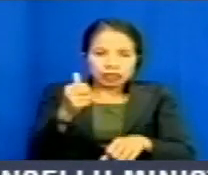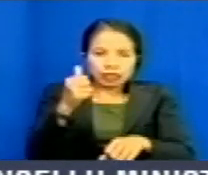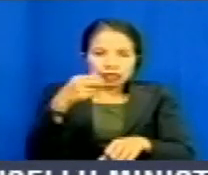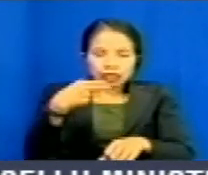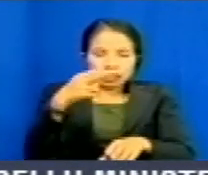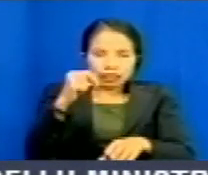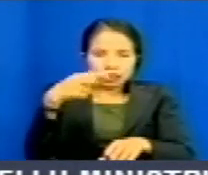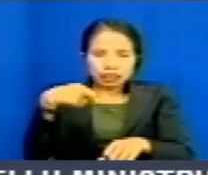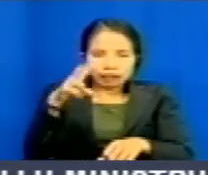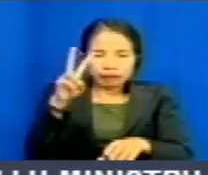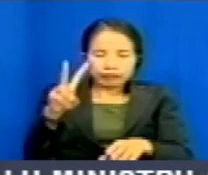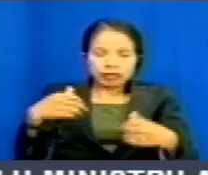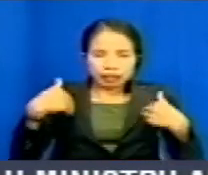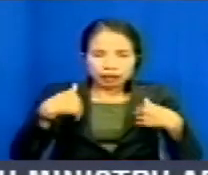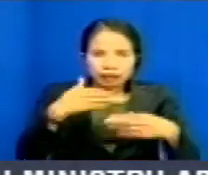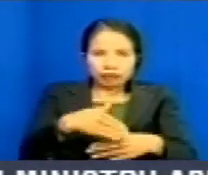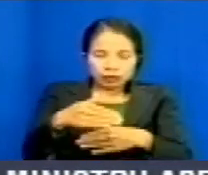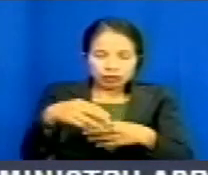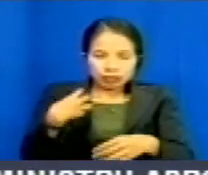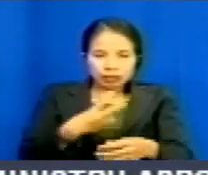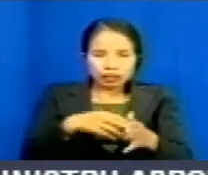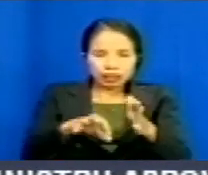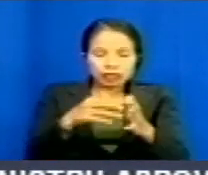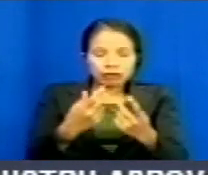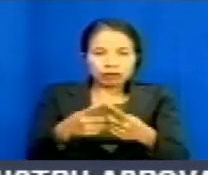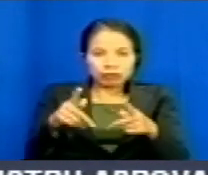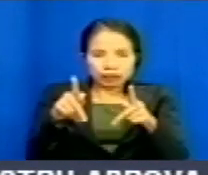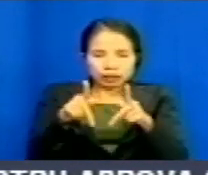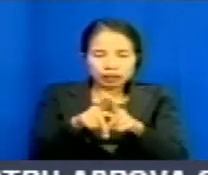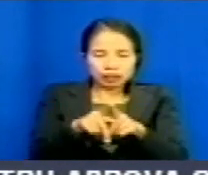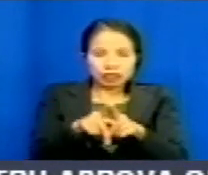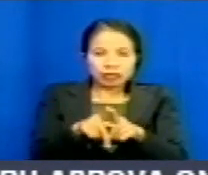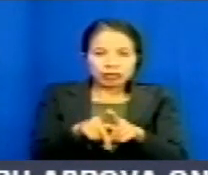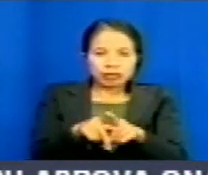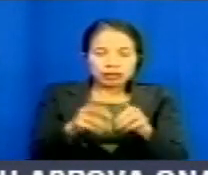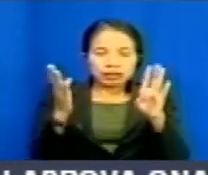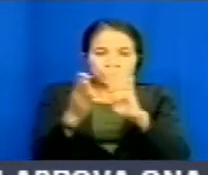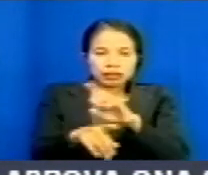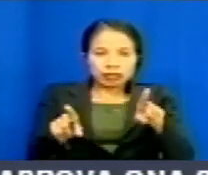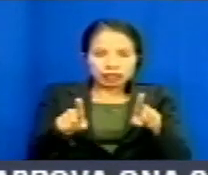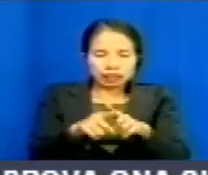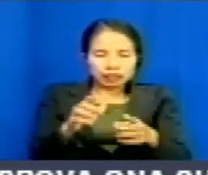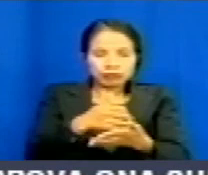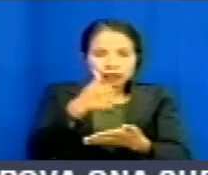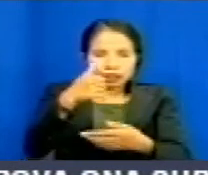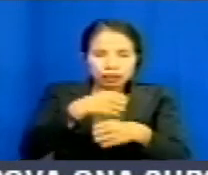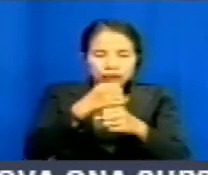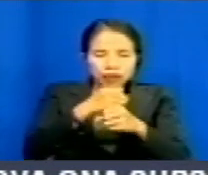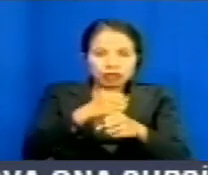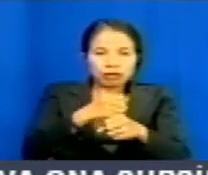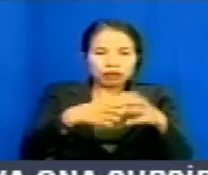progresso. Até, e da retona, companhia Ida Nebema, a Sainessa Manang Nain, a Tubele Halo Construção